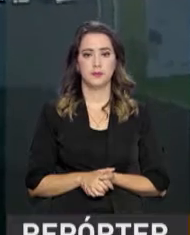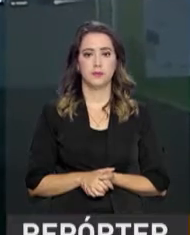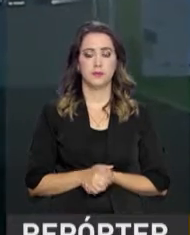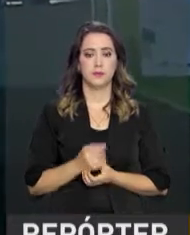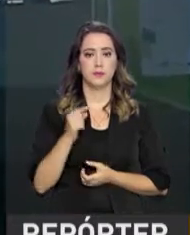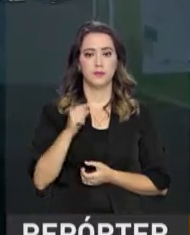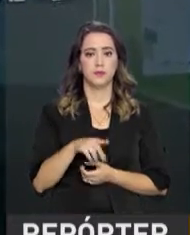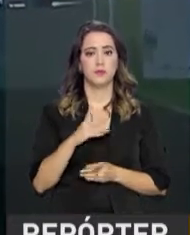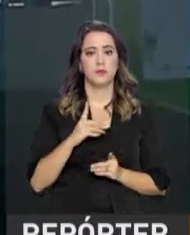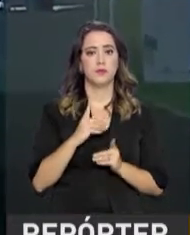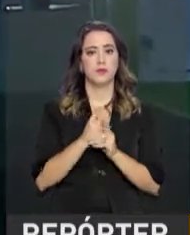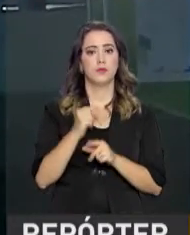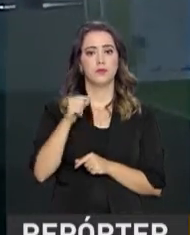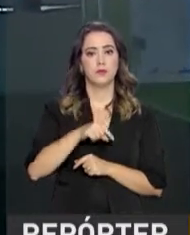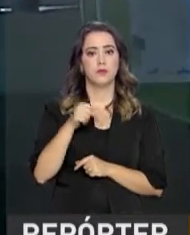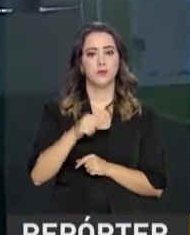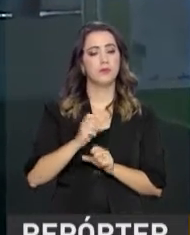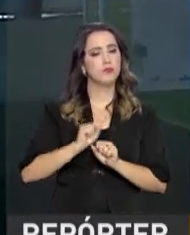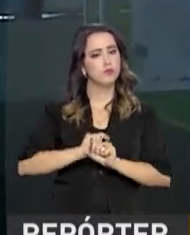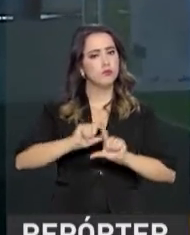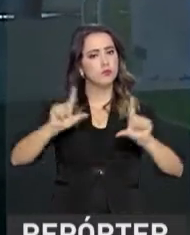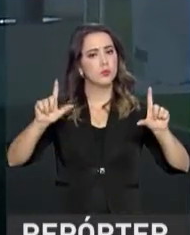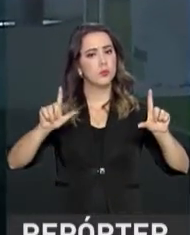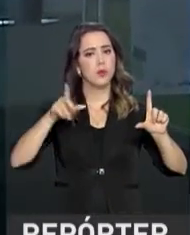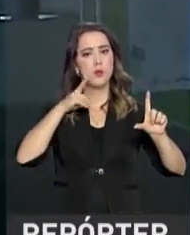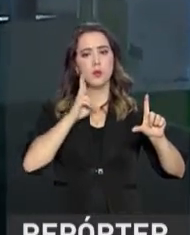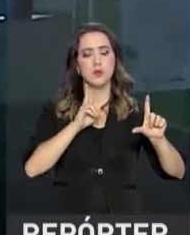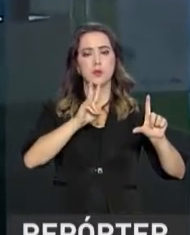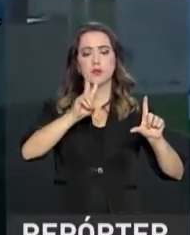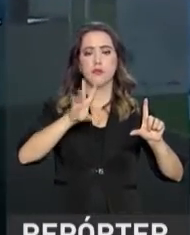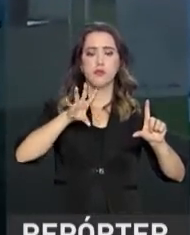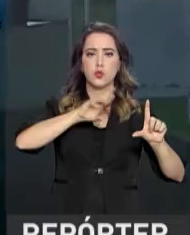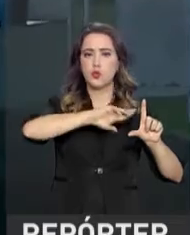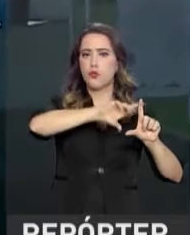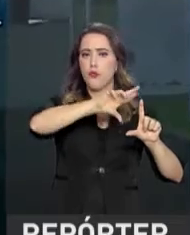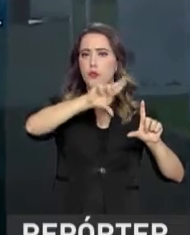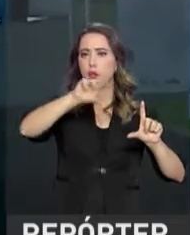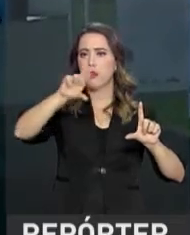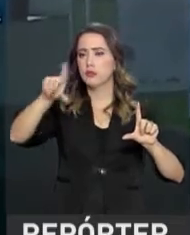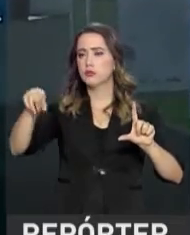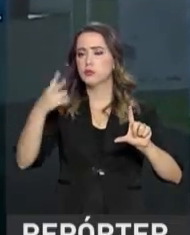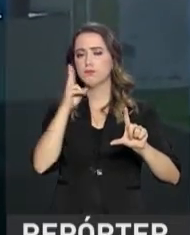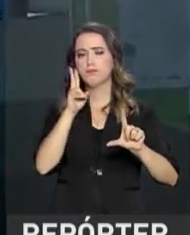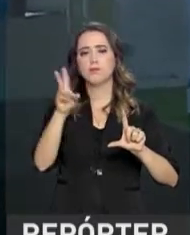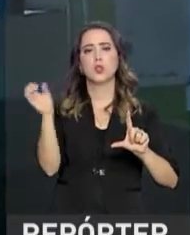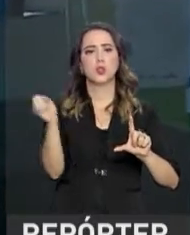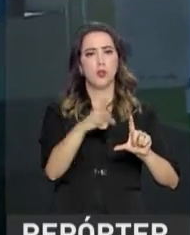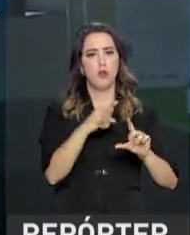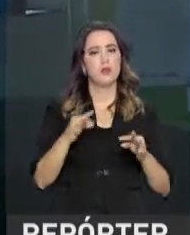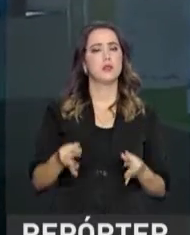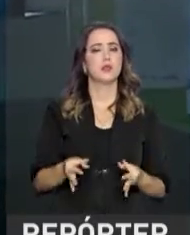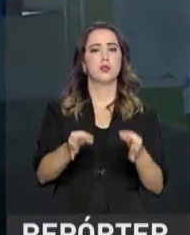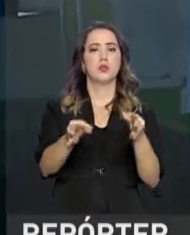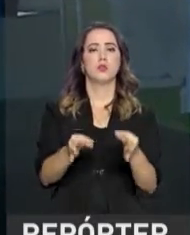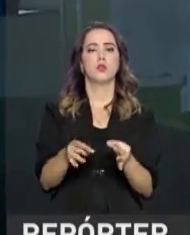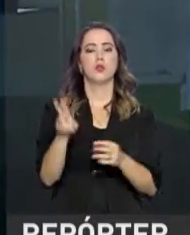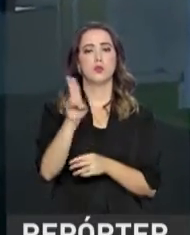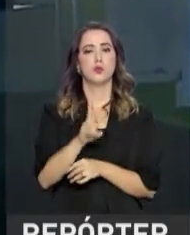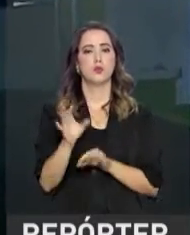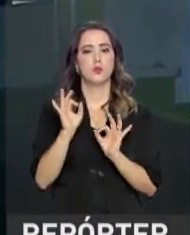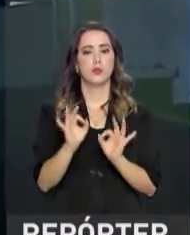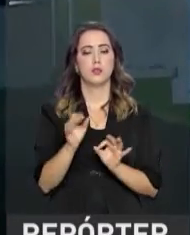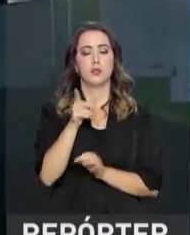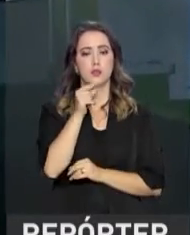espaço onde eu me encontro, é uma espécie de vitrine para mostrar experiências bem-sucedidas e também soluções inovadoras no uso racional da